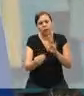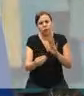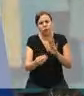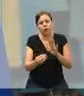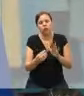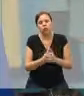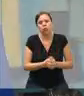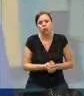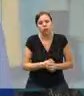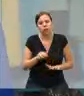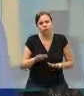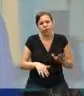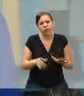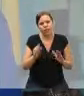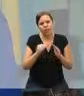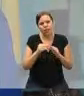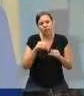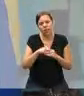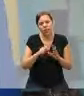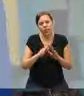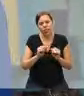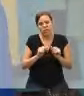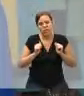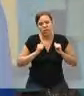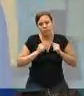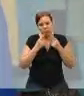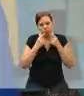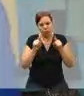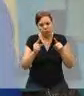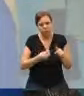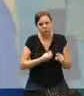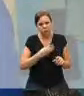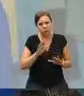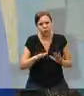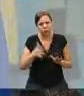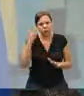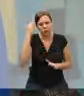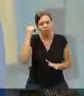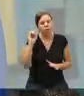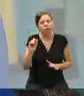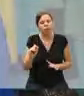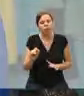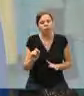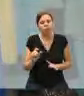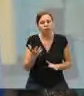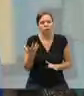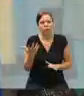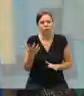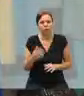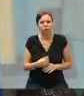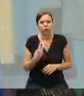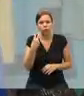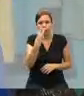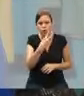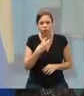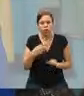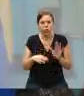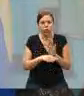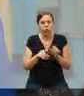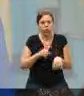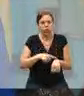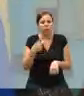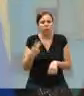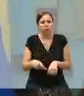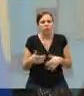fazer nada, reclamando da vida, sabe, e sendo que 2 horas do seu tempo que você está dedicando, você